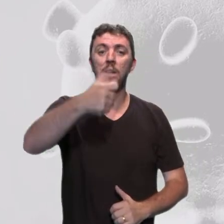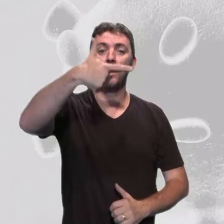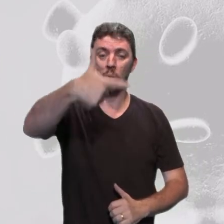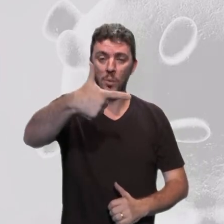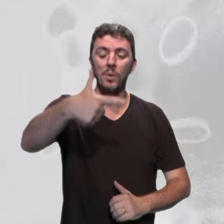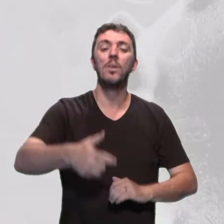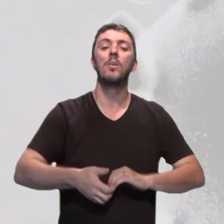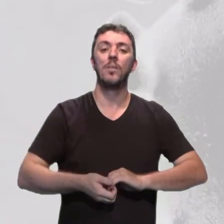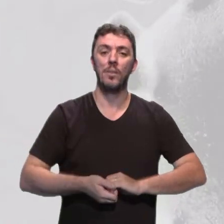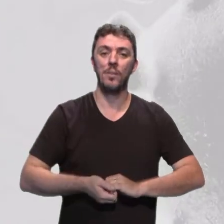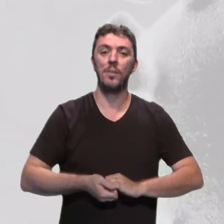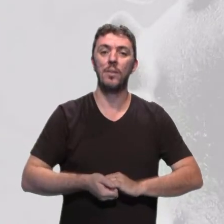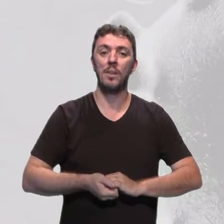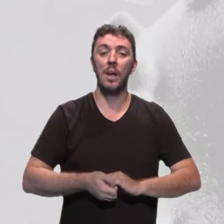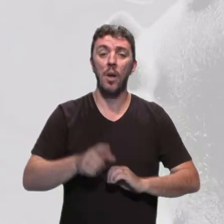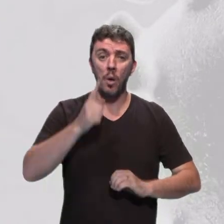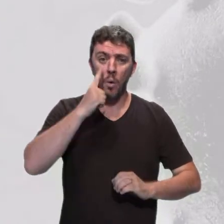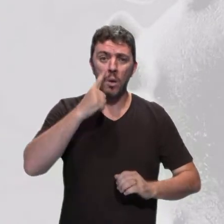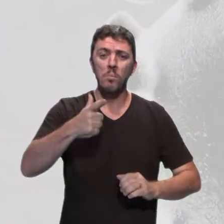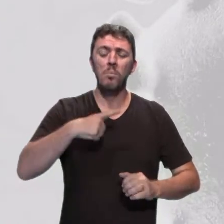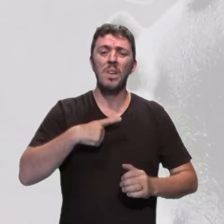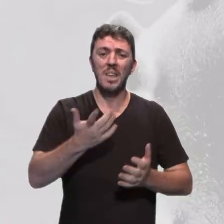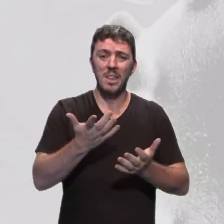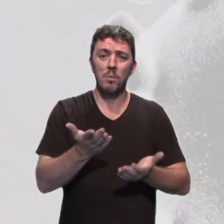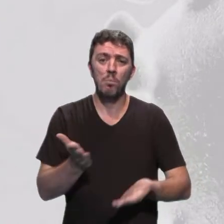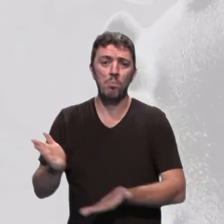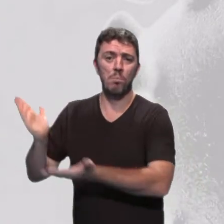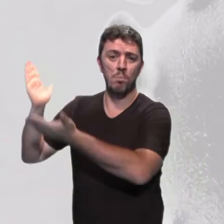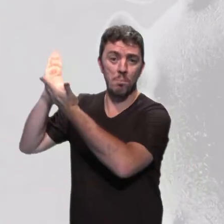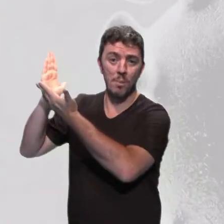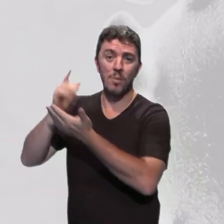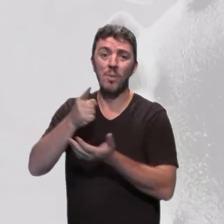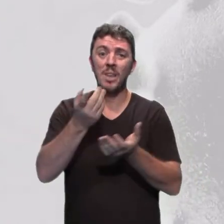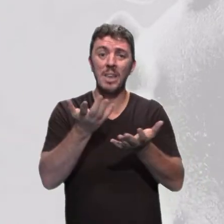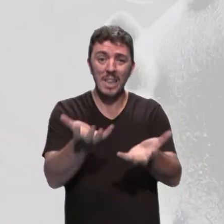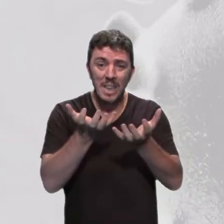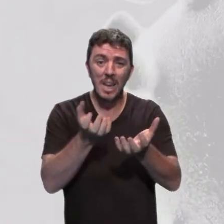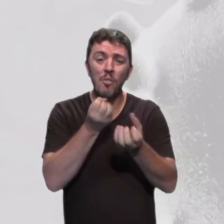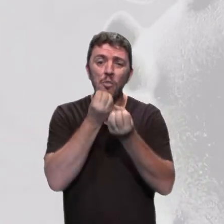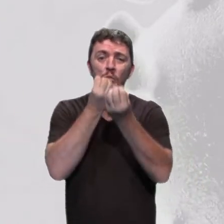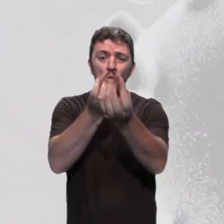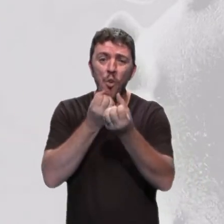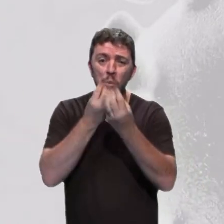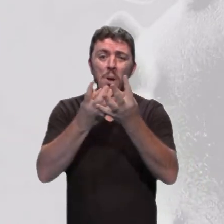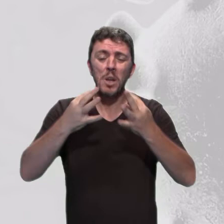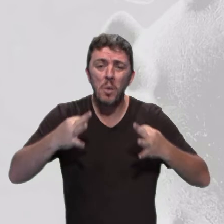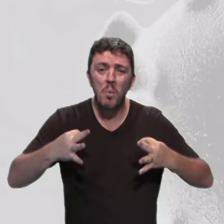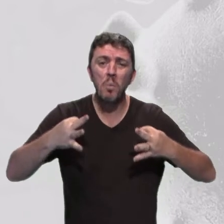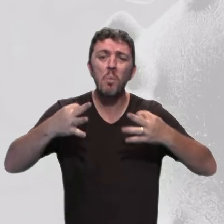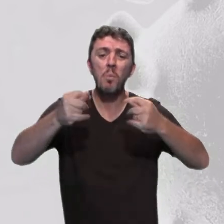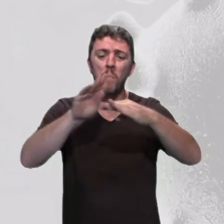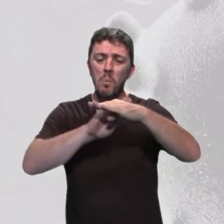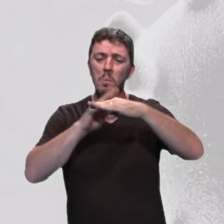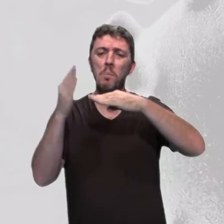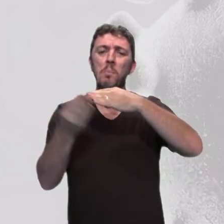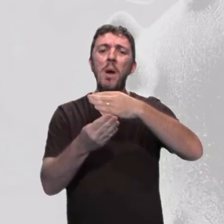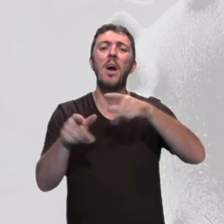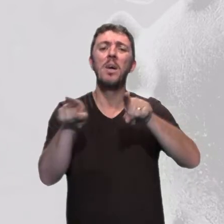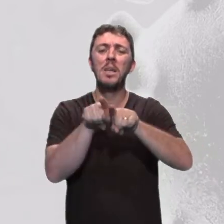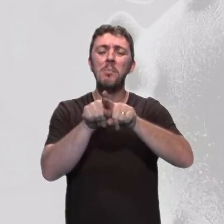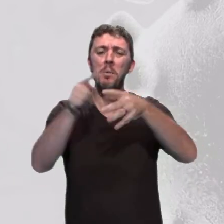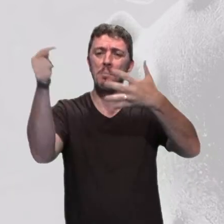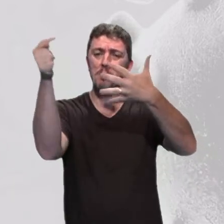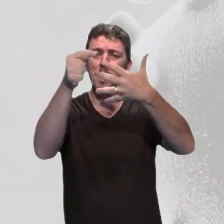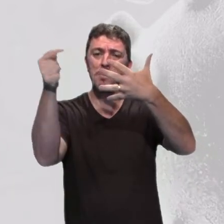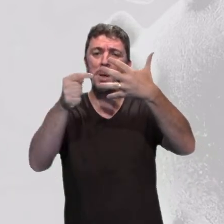482 casos. Para ter acesso aos dados de todos os bairros e aos demais números relacionados ao coronavírus